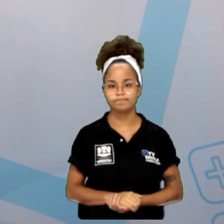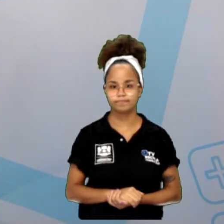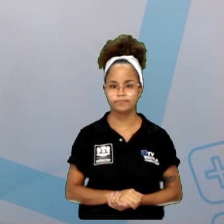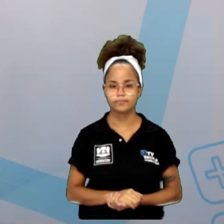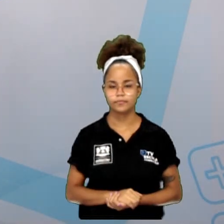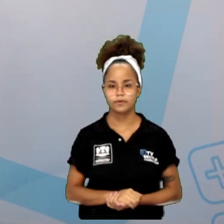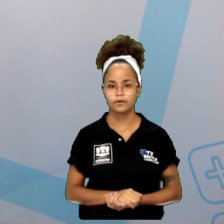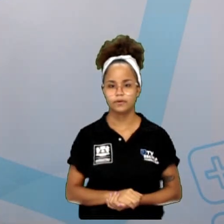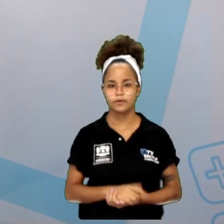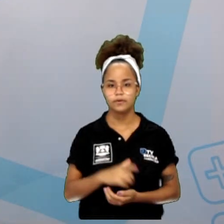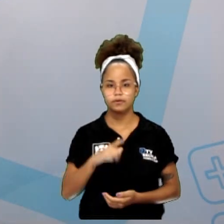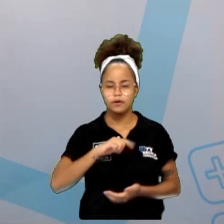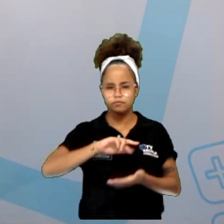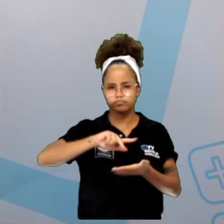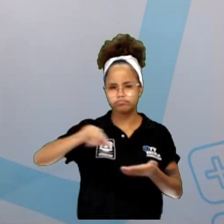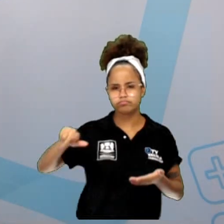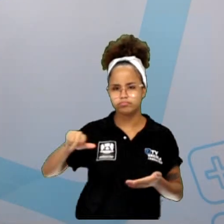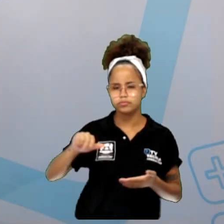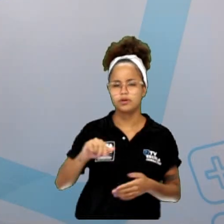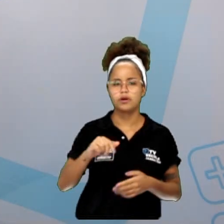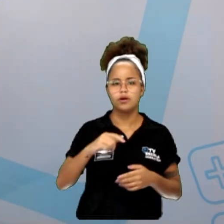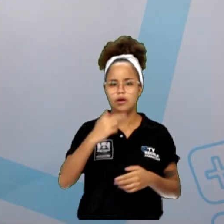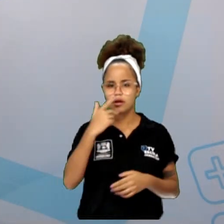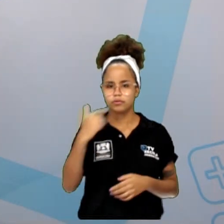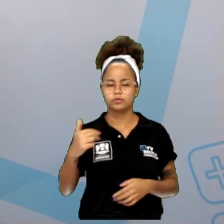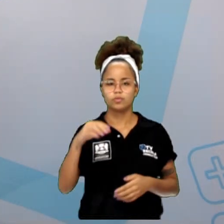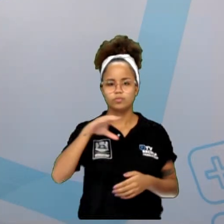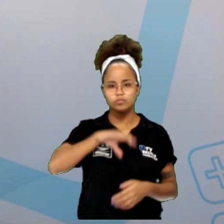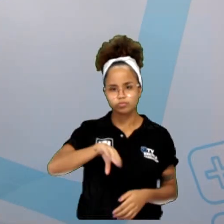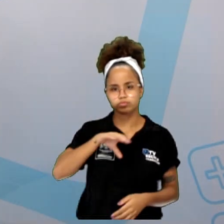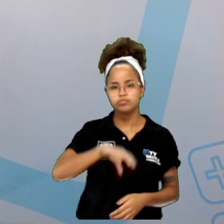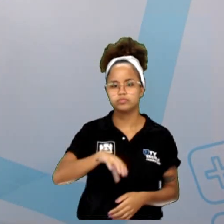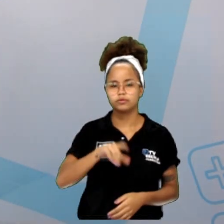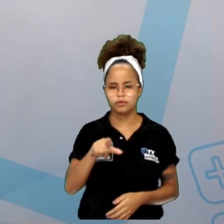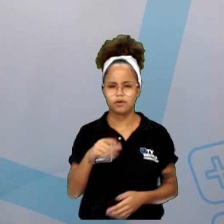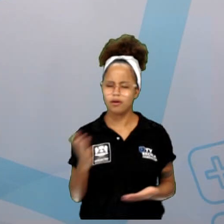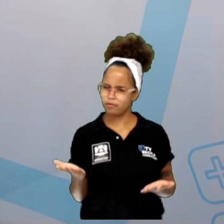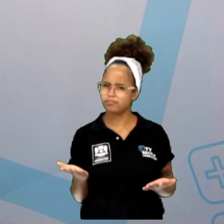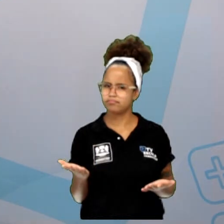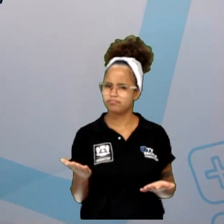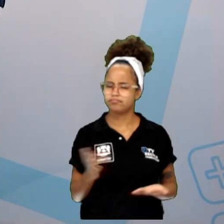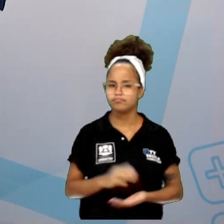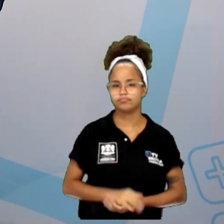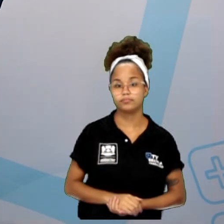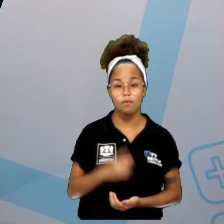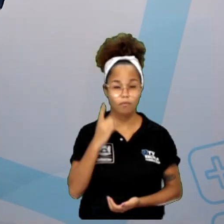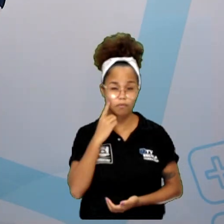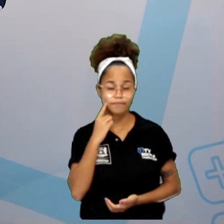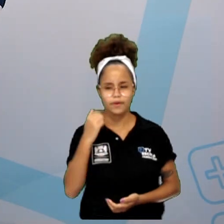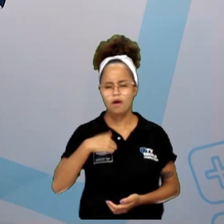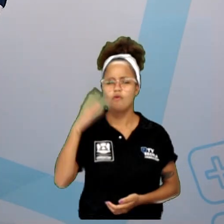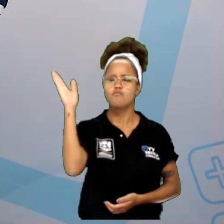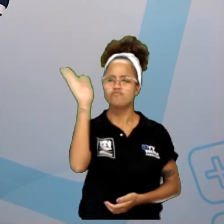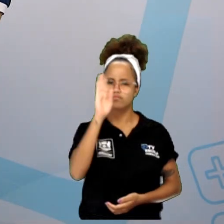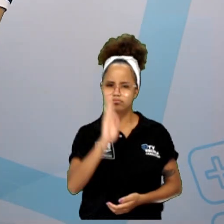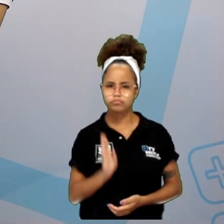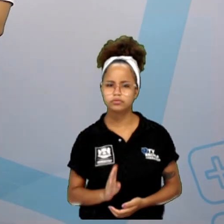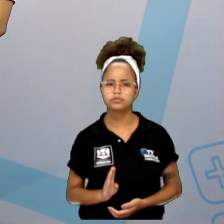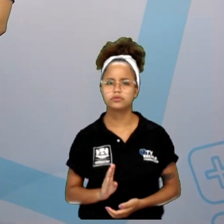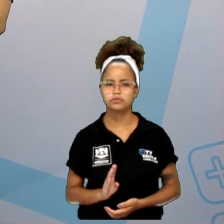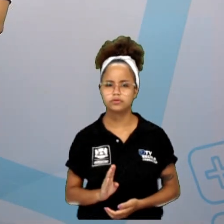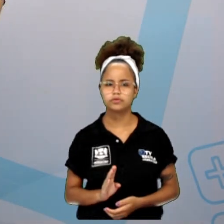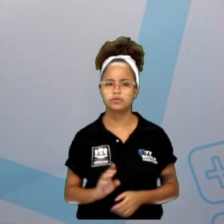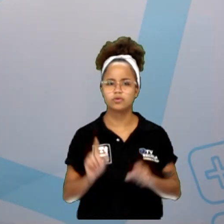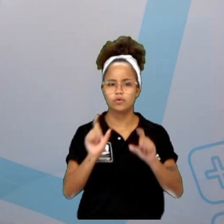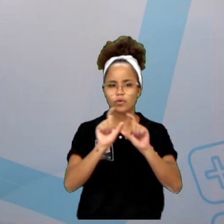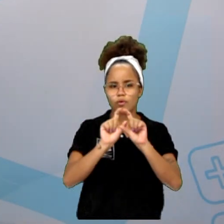da variedade culta da língua portuguesa no texto em análise. Será, pessoal? Olha só, eu sou brasileiro, uma grafia que